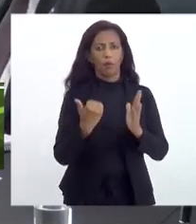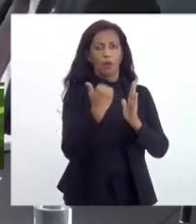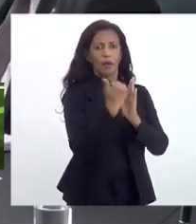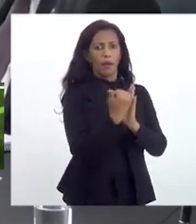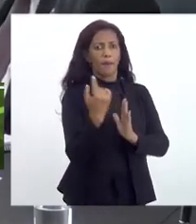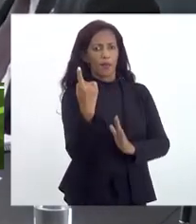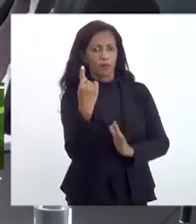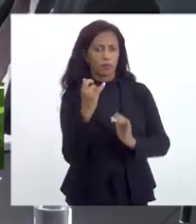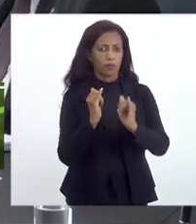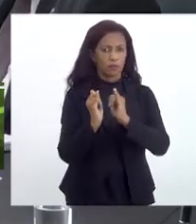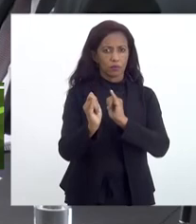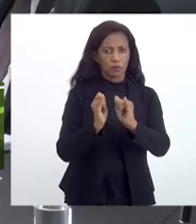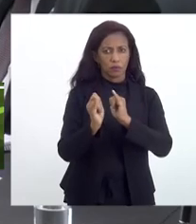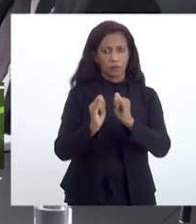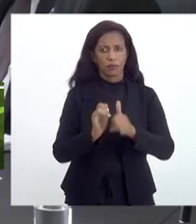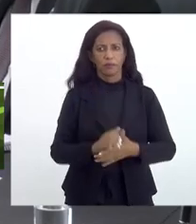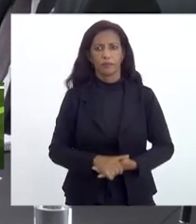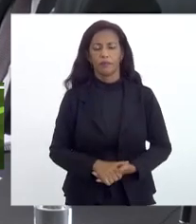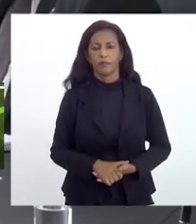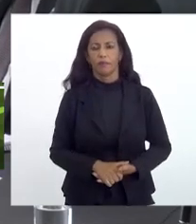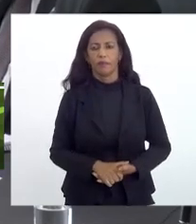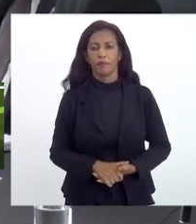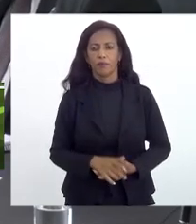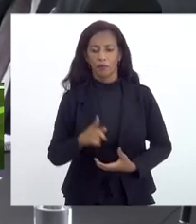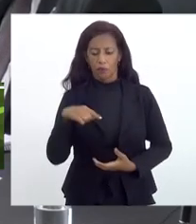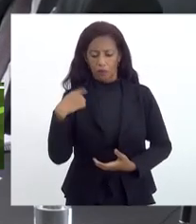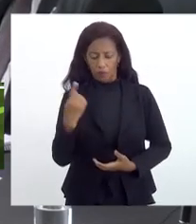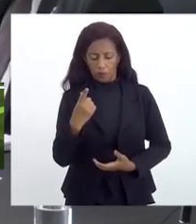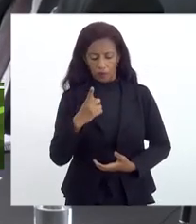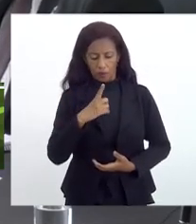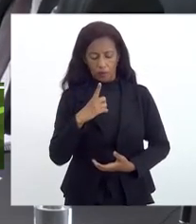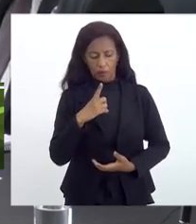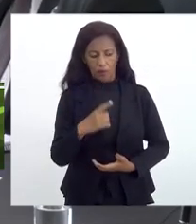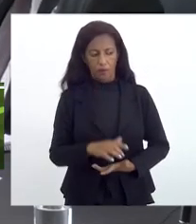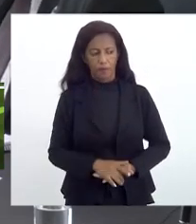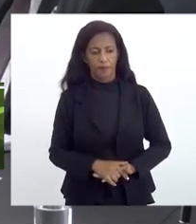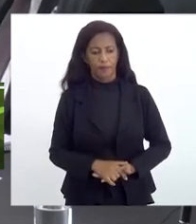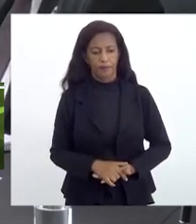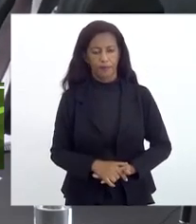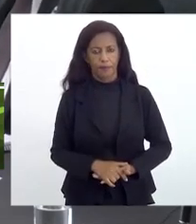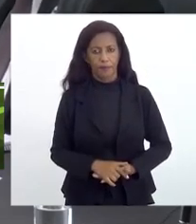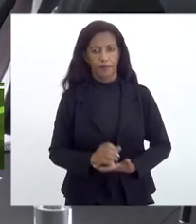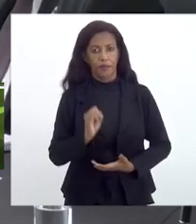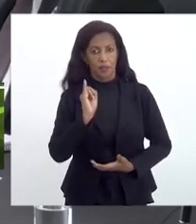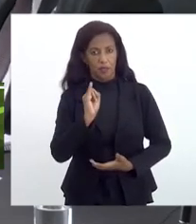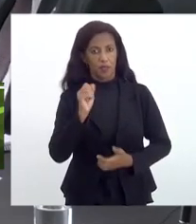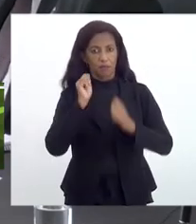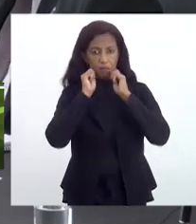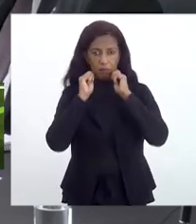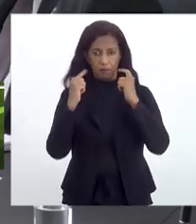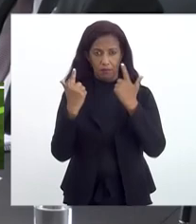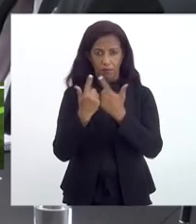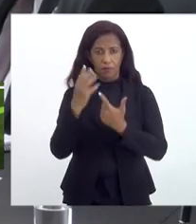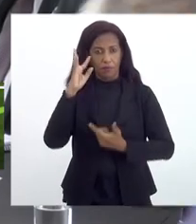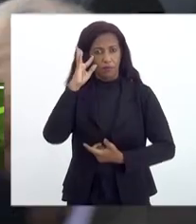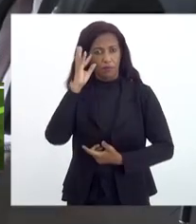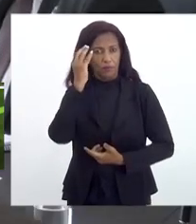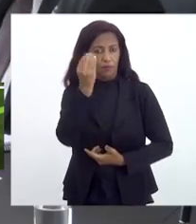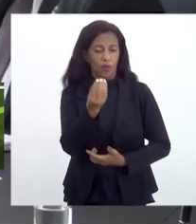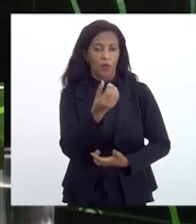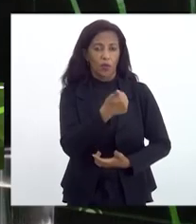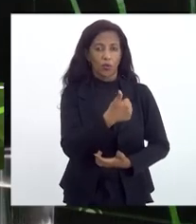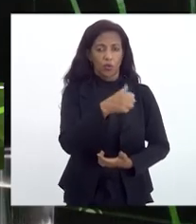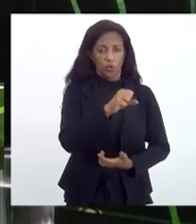mais um dado, que nós temos um... Se essa casa decidir que não seja o de